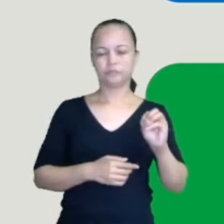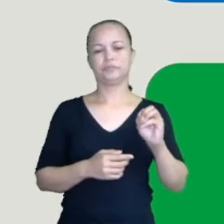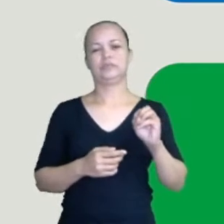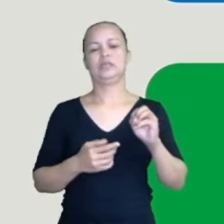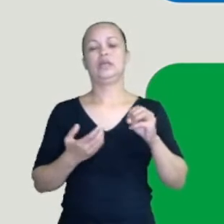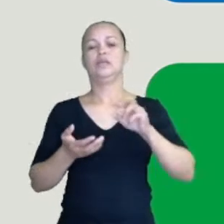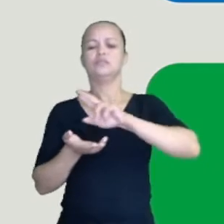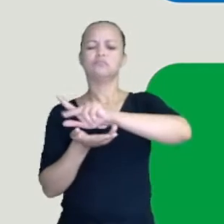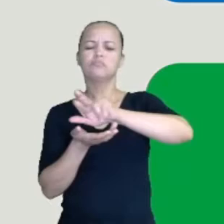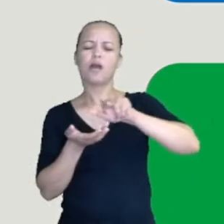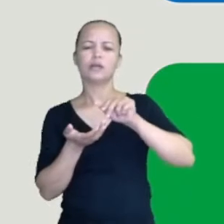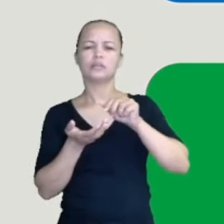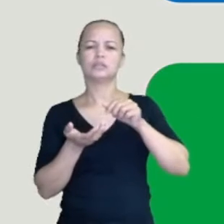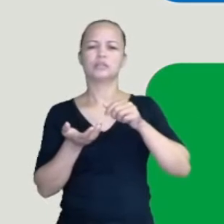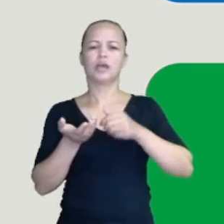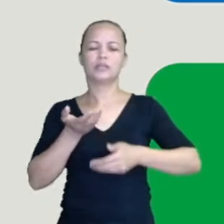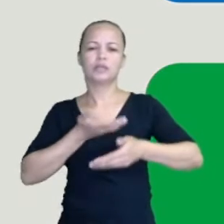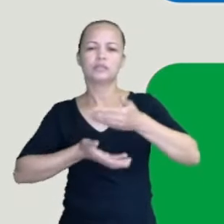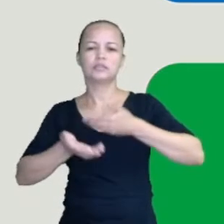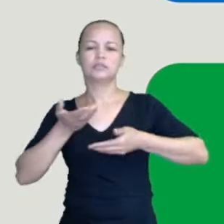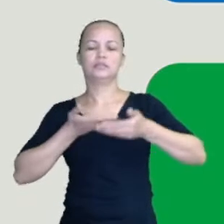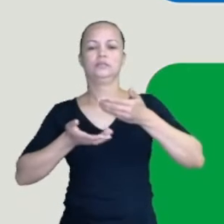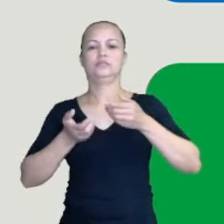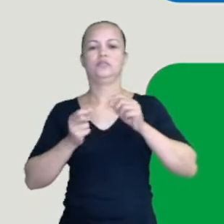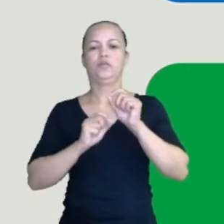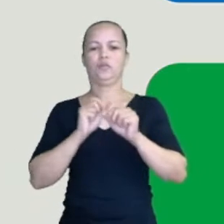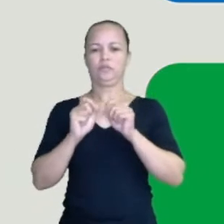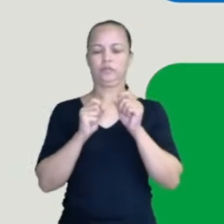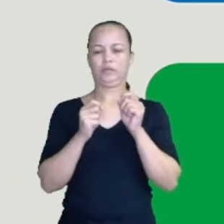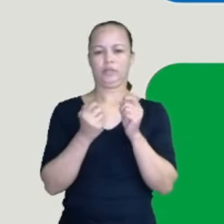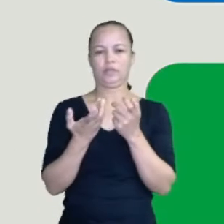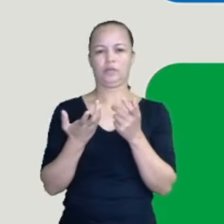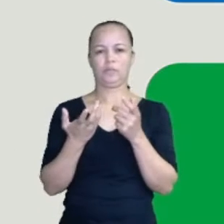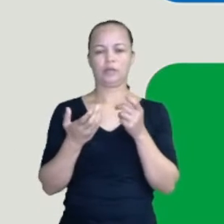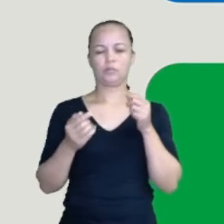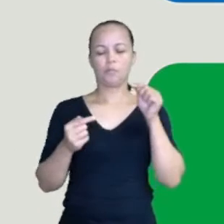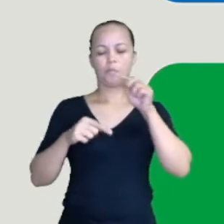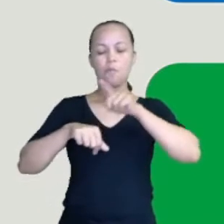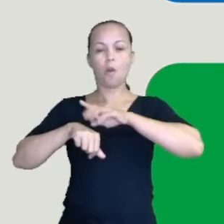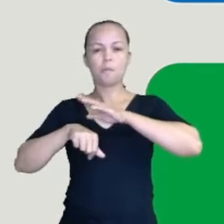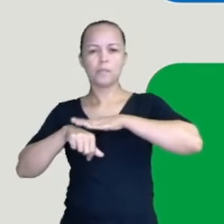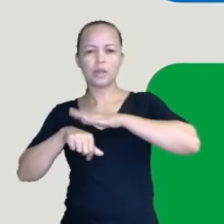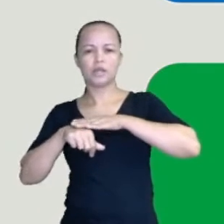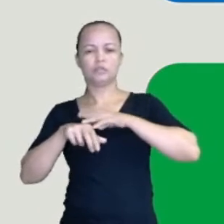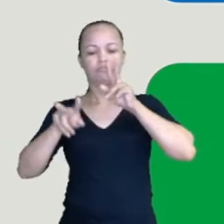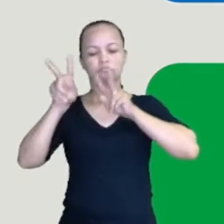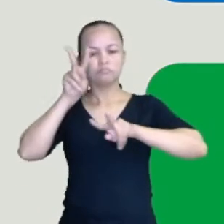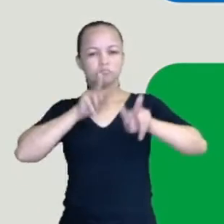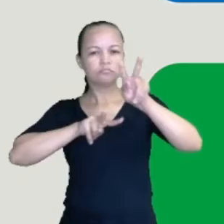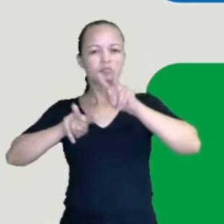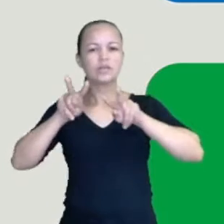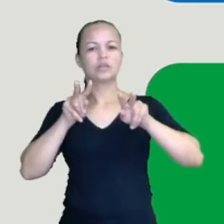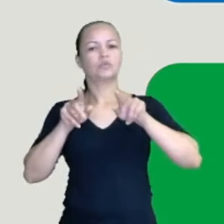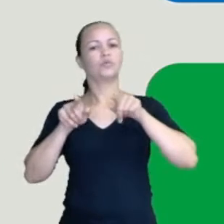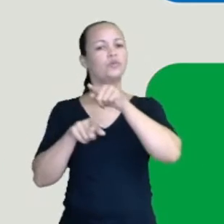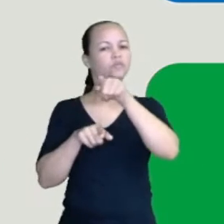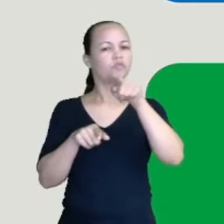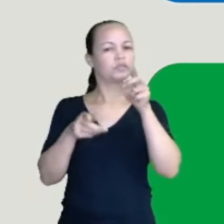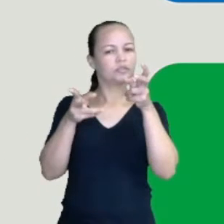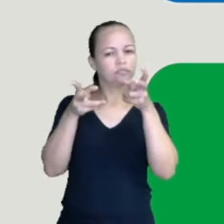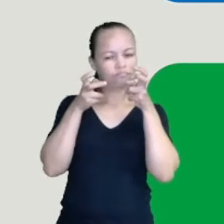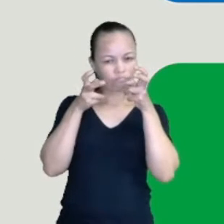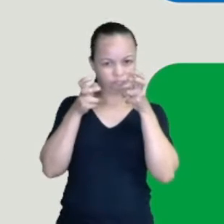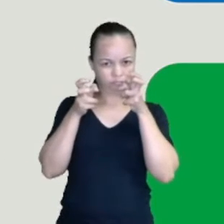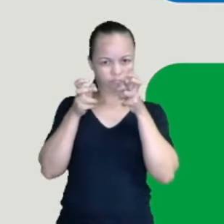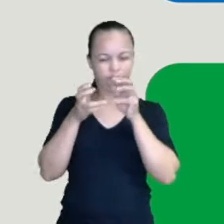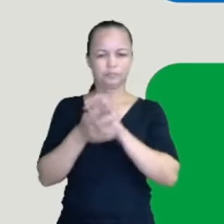de espaço se desenvolve a partir do sistema visual, ou seja, do que você observa. Primeiro